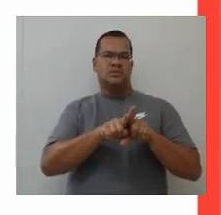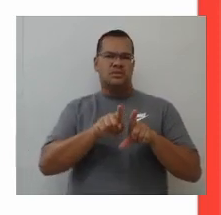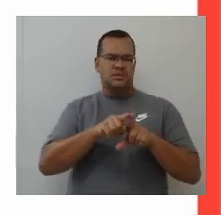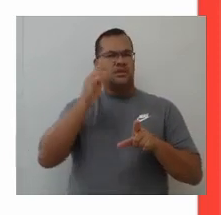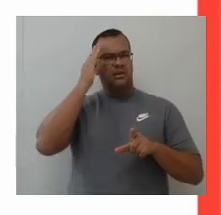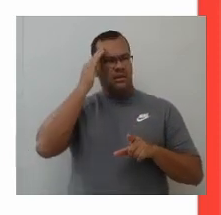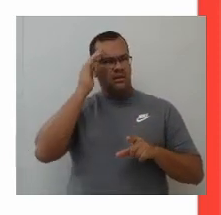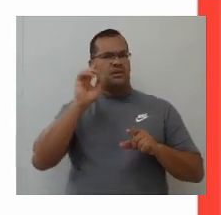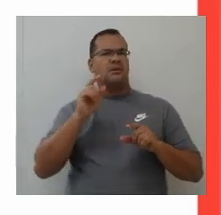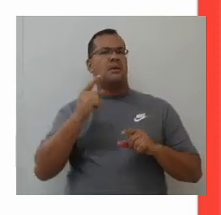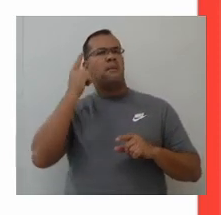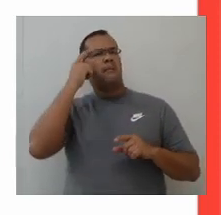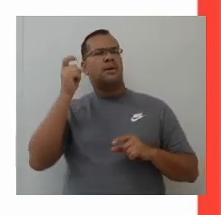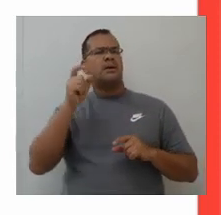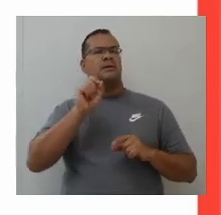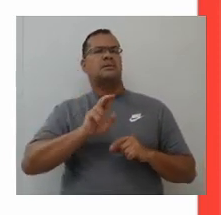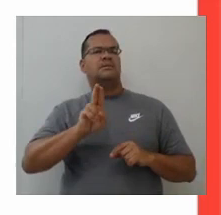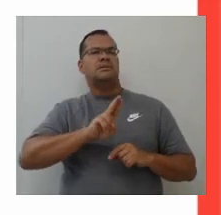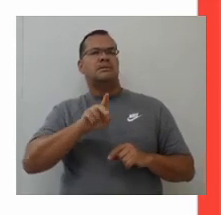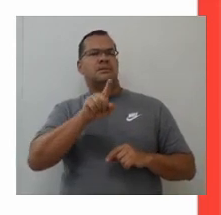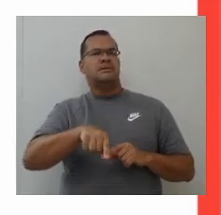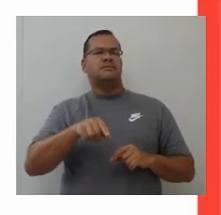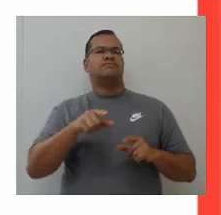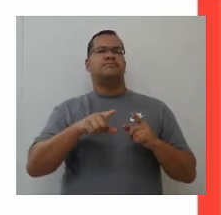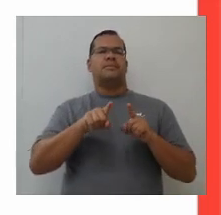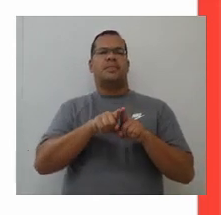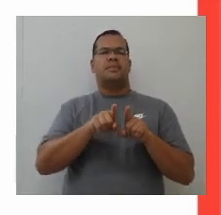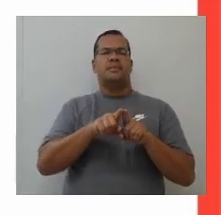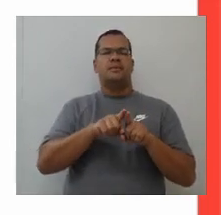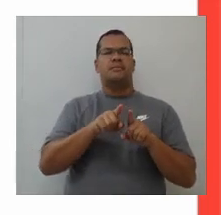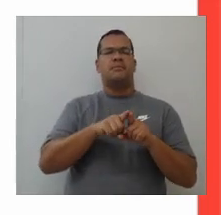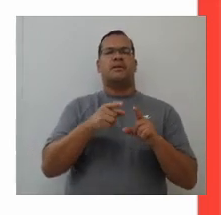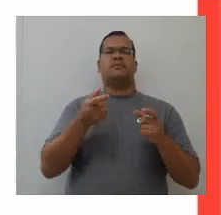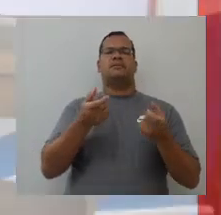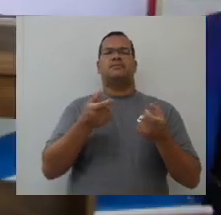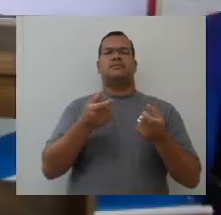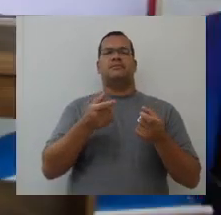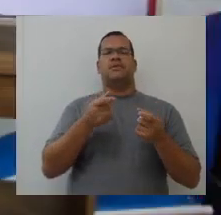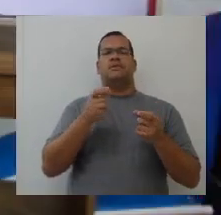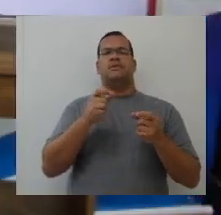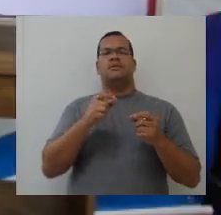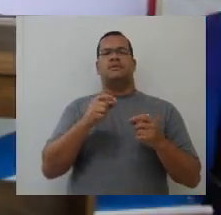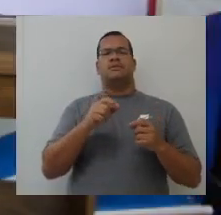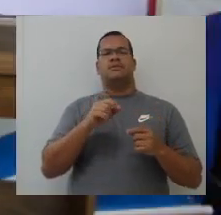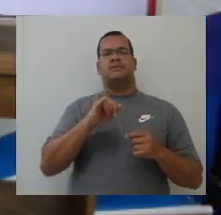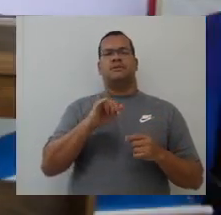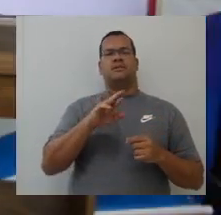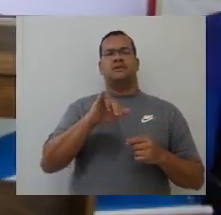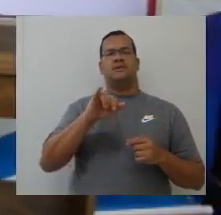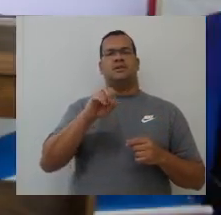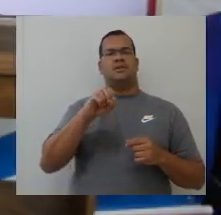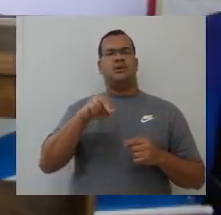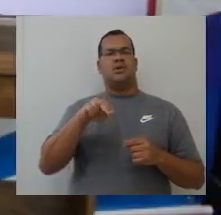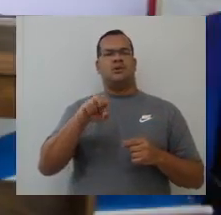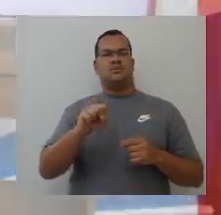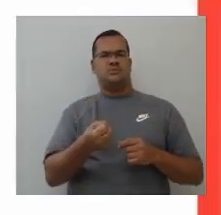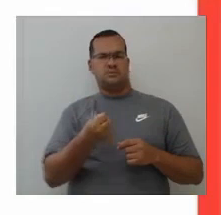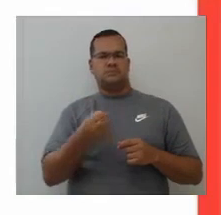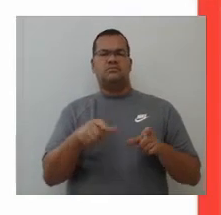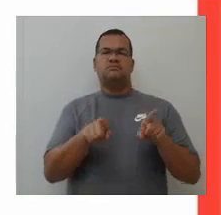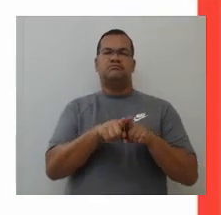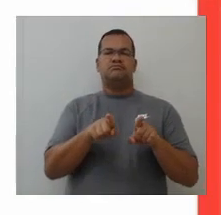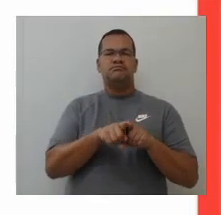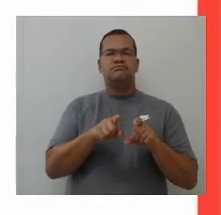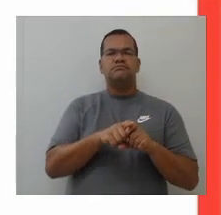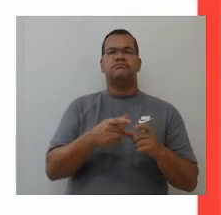são e para que servem as expressões idiomáticas em inglês conhecidas como idioms. Além disso,